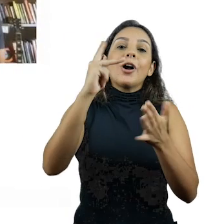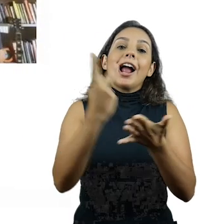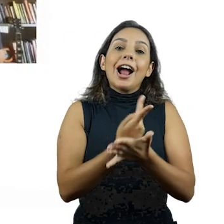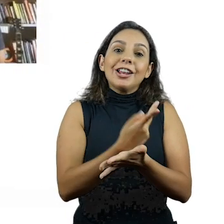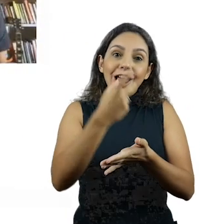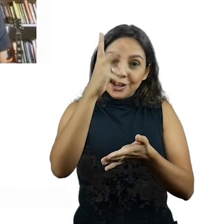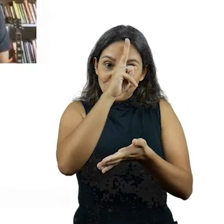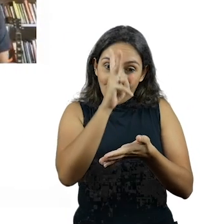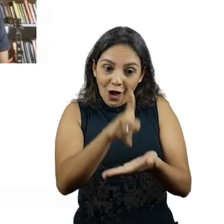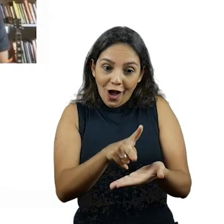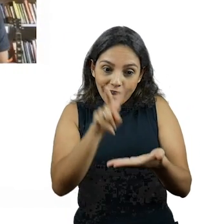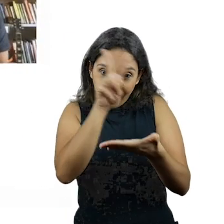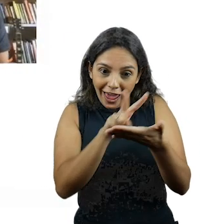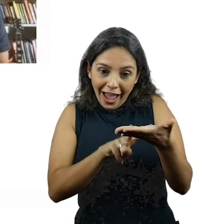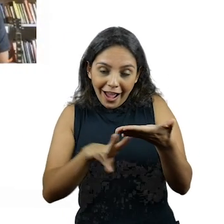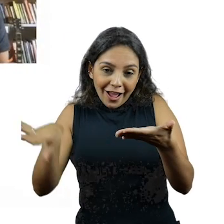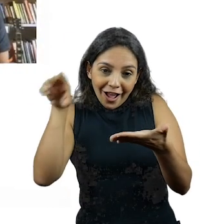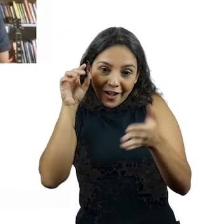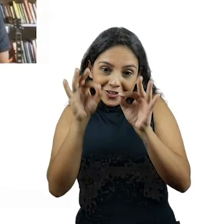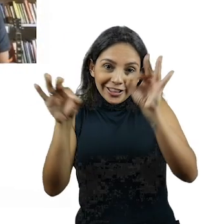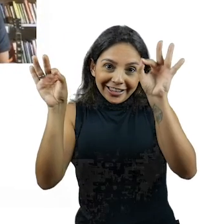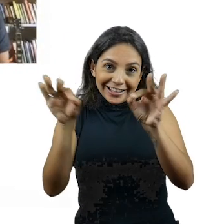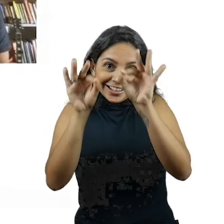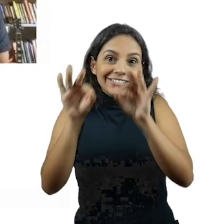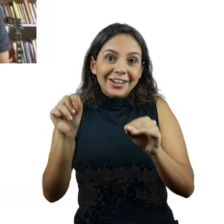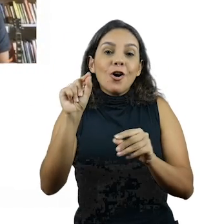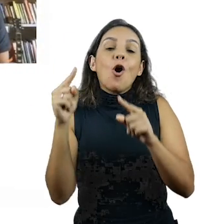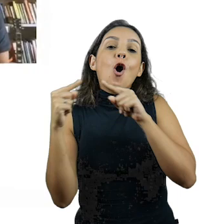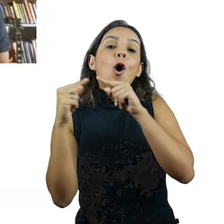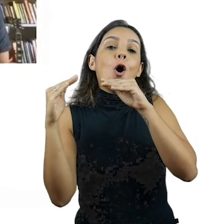poderia ser lido. Eu já entrei no embalo.